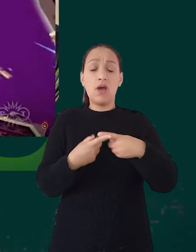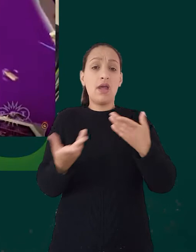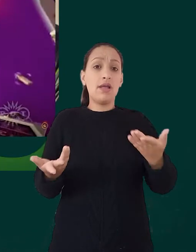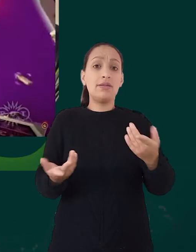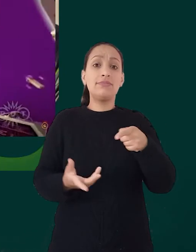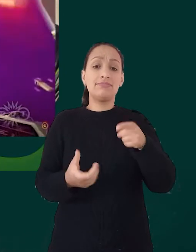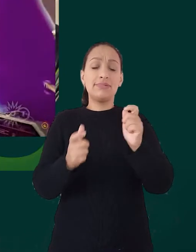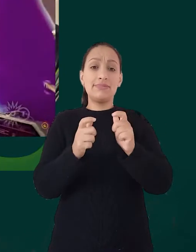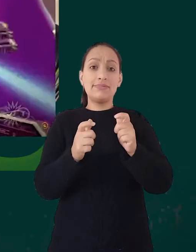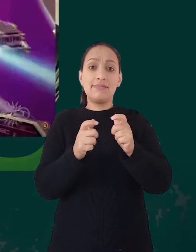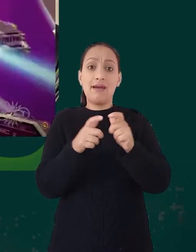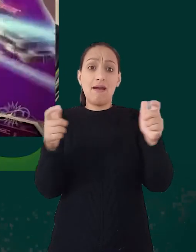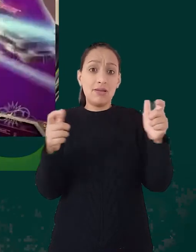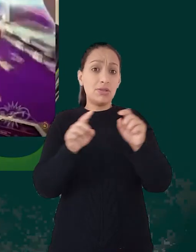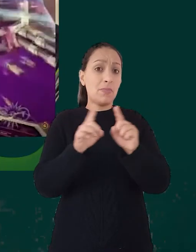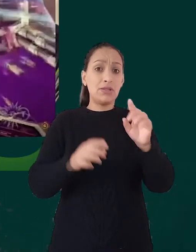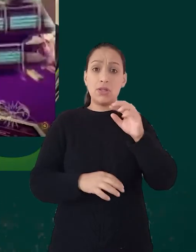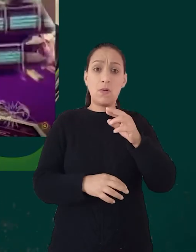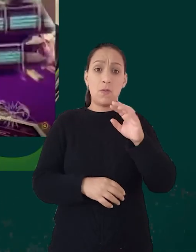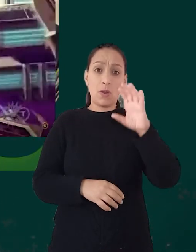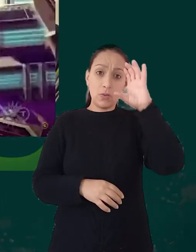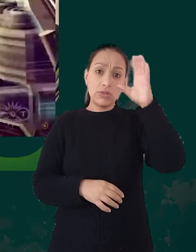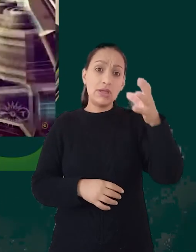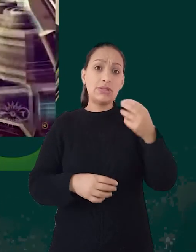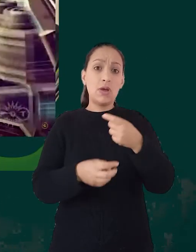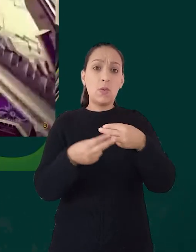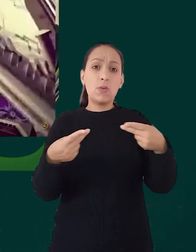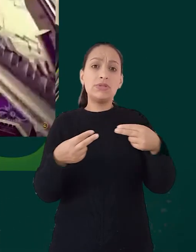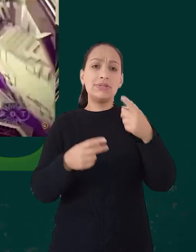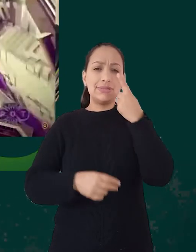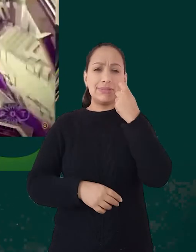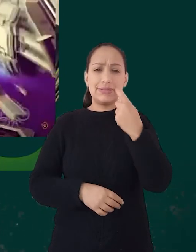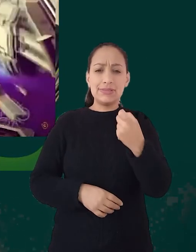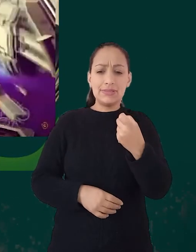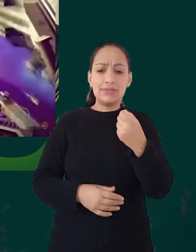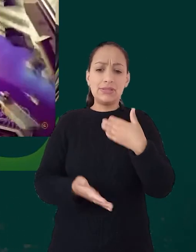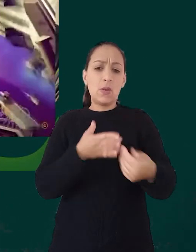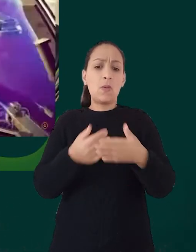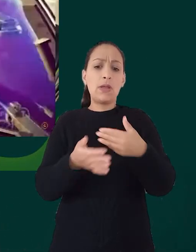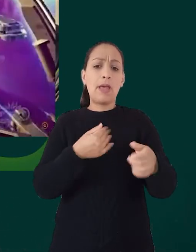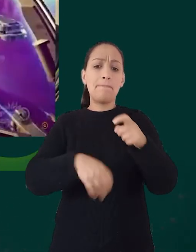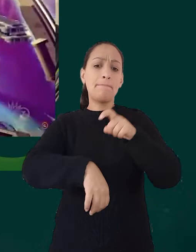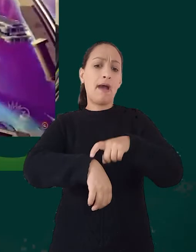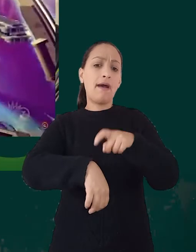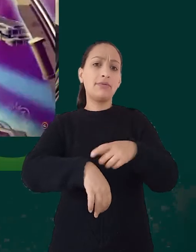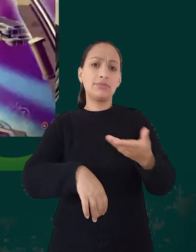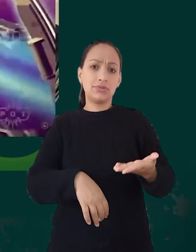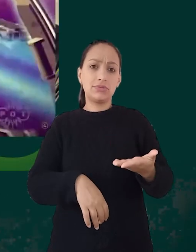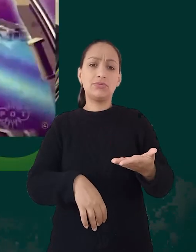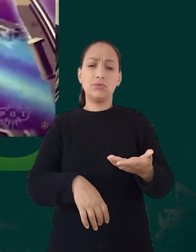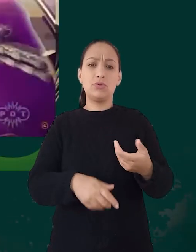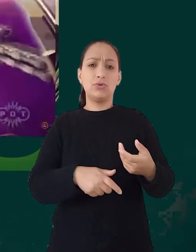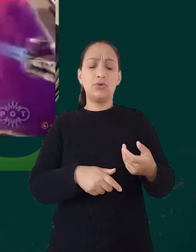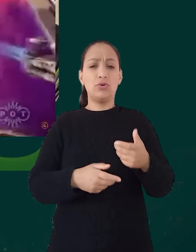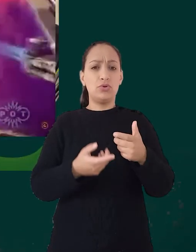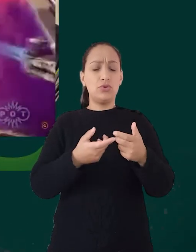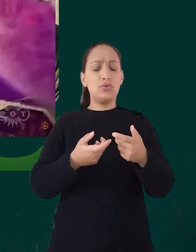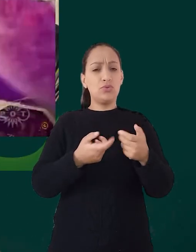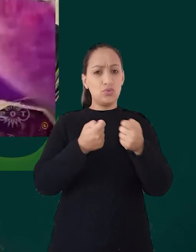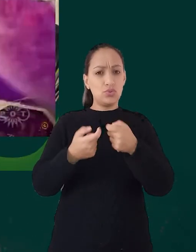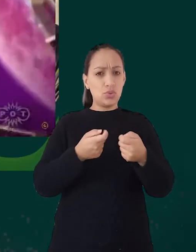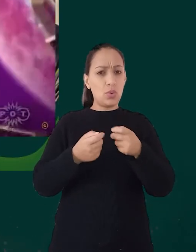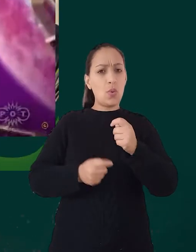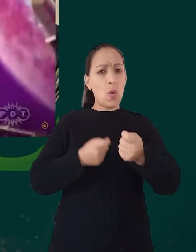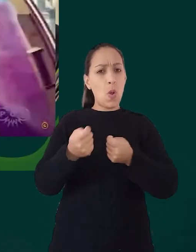não acontecem coisas interessantes o tempo inteiro em qualquer parte. Então, um jogo controla situações